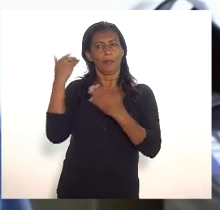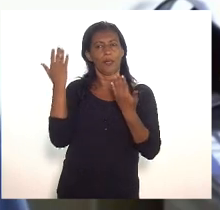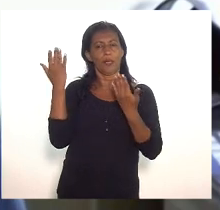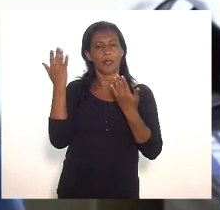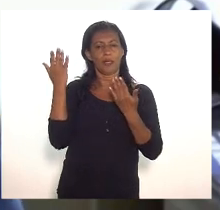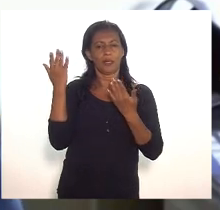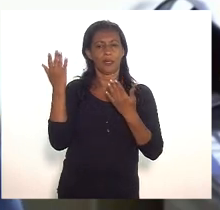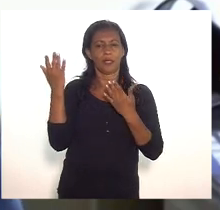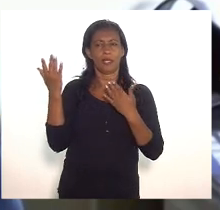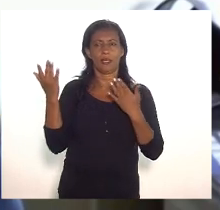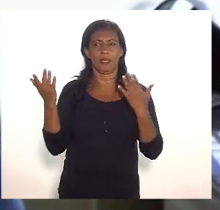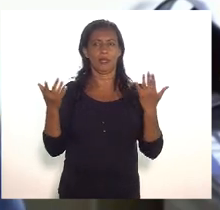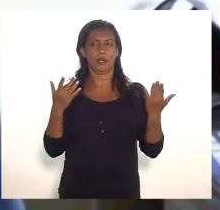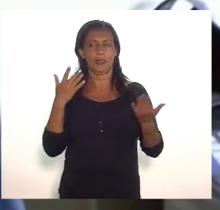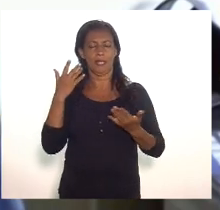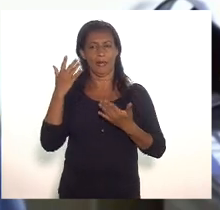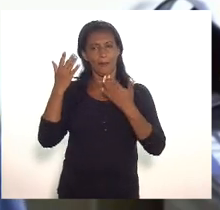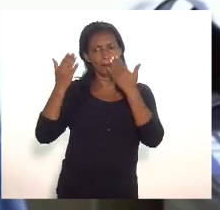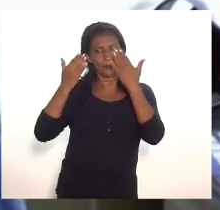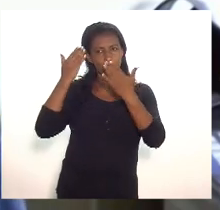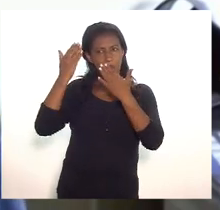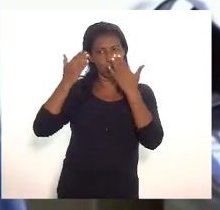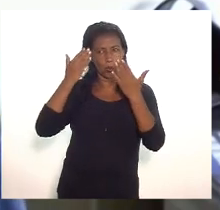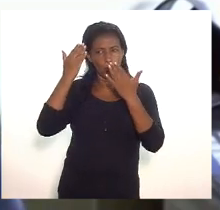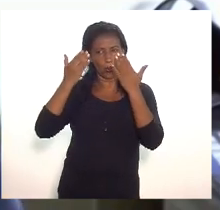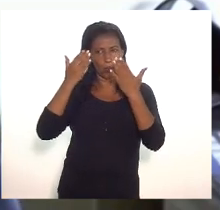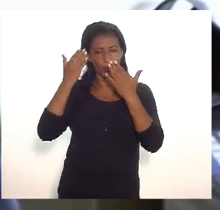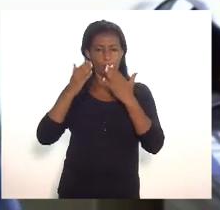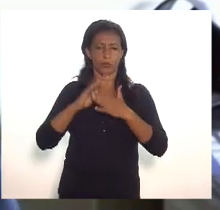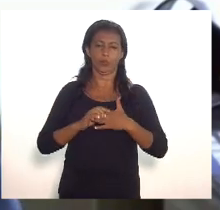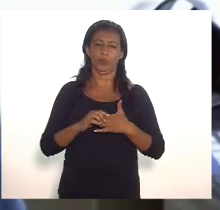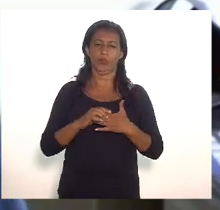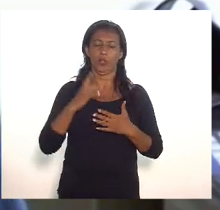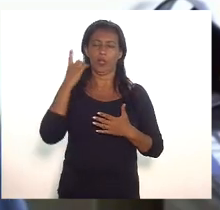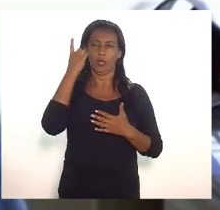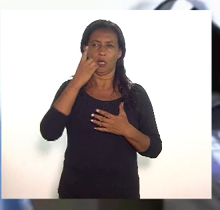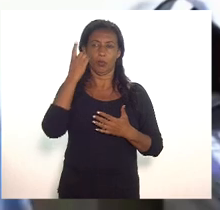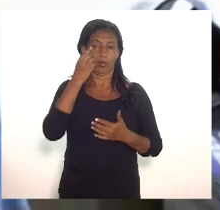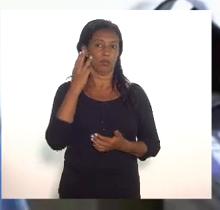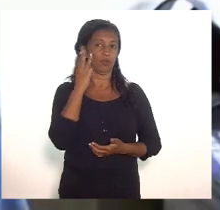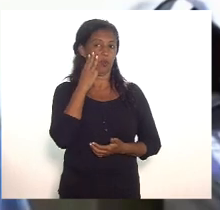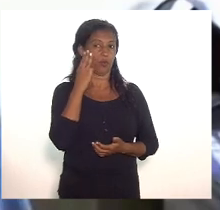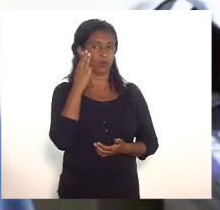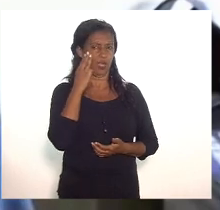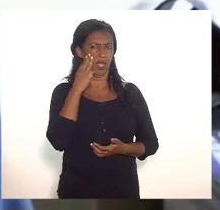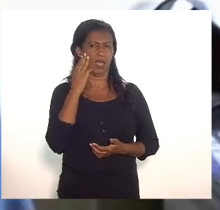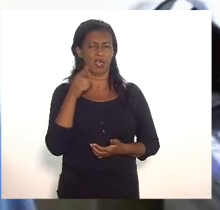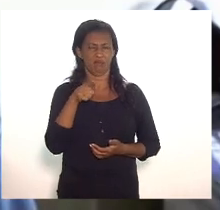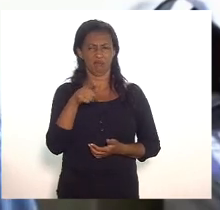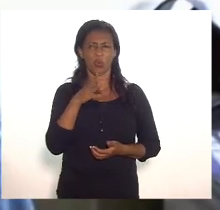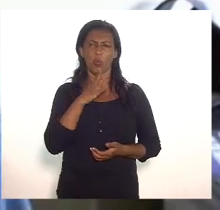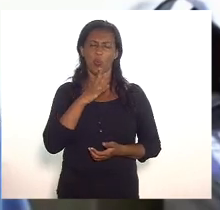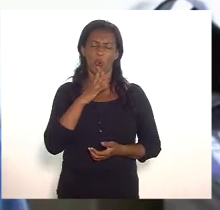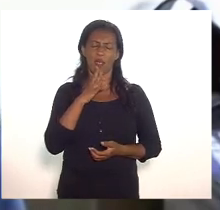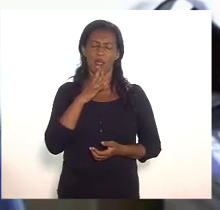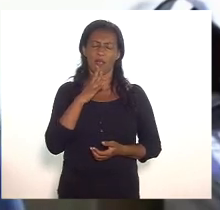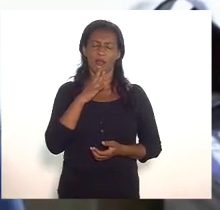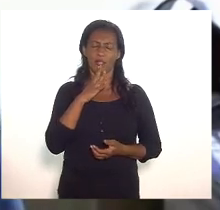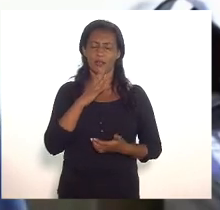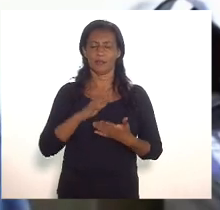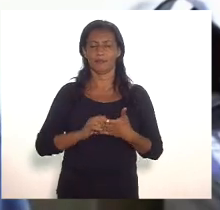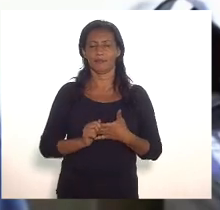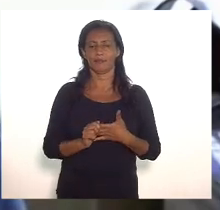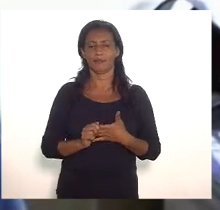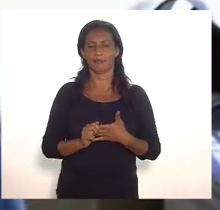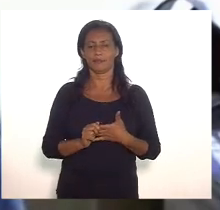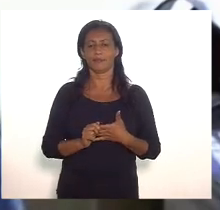cubana, muito conhecido no Brasil, que o deputado Valdeque Carneiro também deve conhecer, porque é um